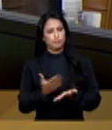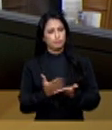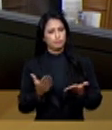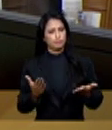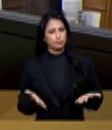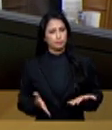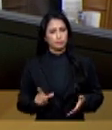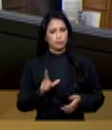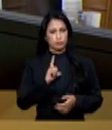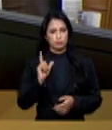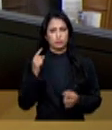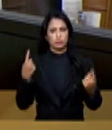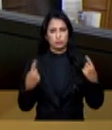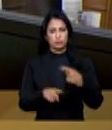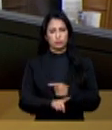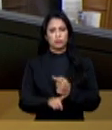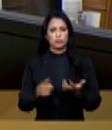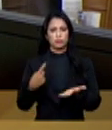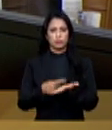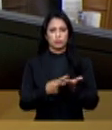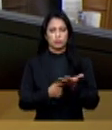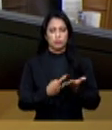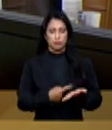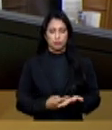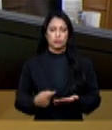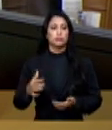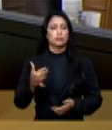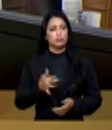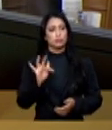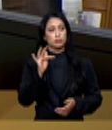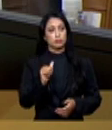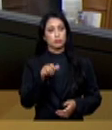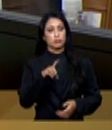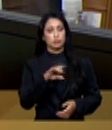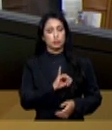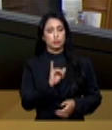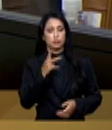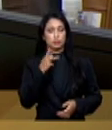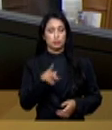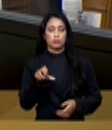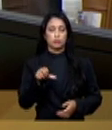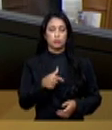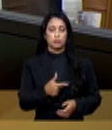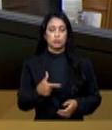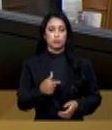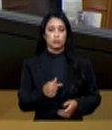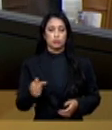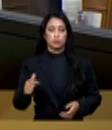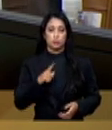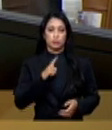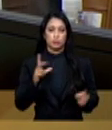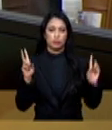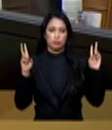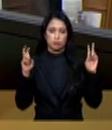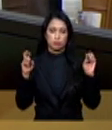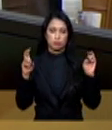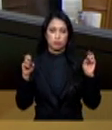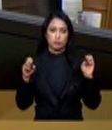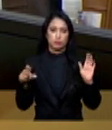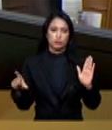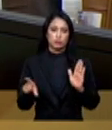violava Como violar o pacto federativo nessa daí que menciona 192 estava em questão